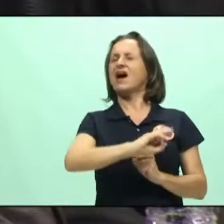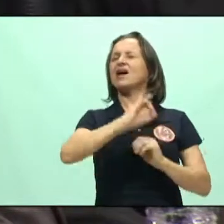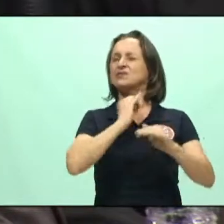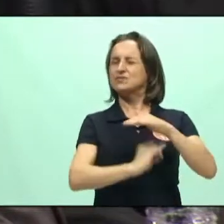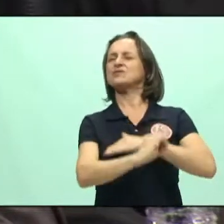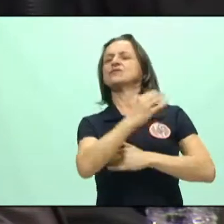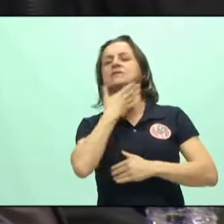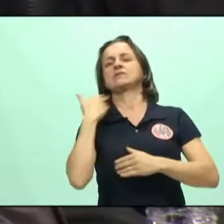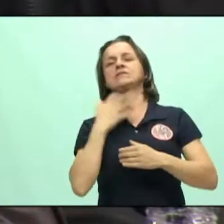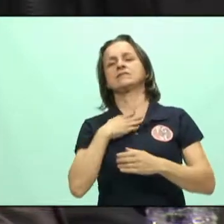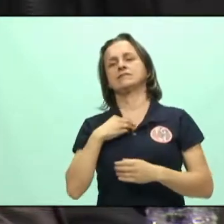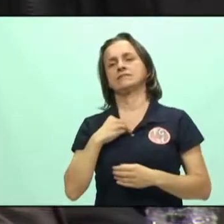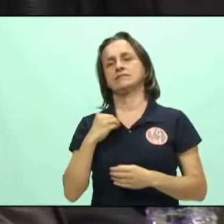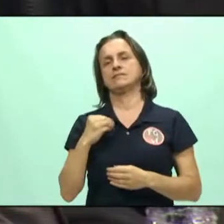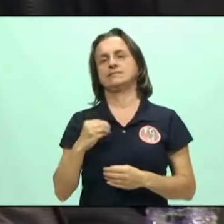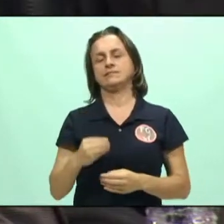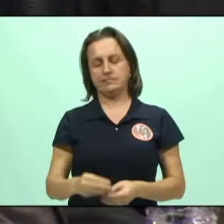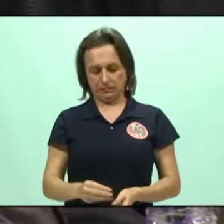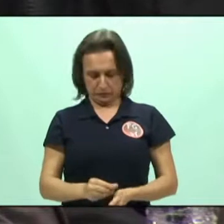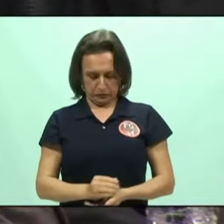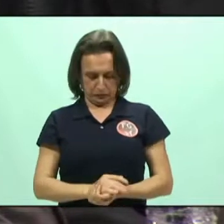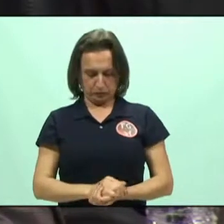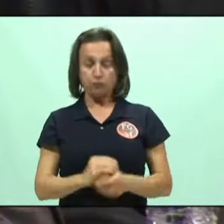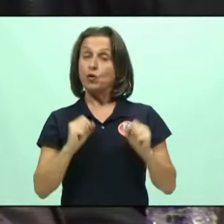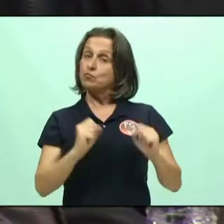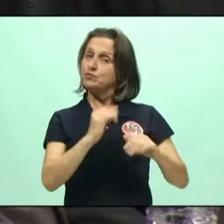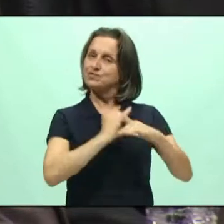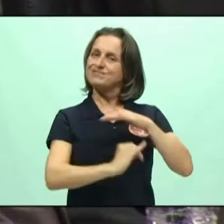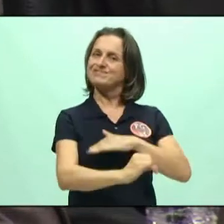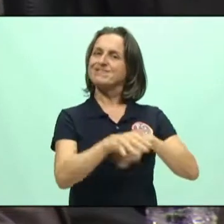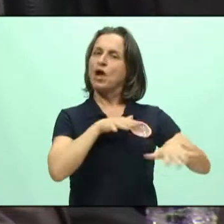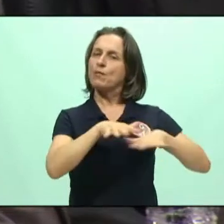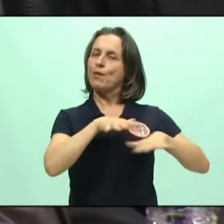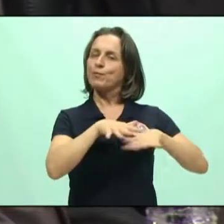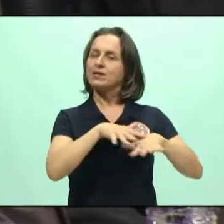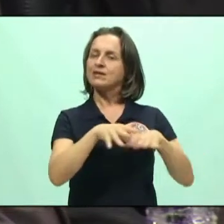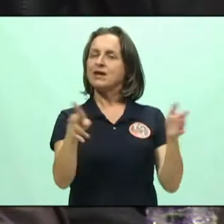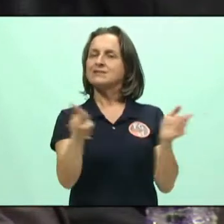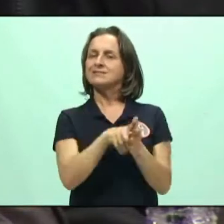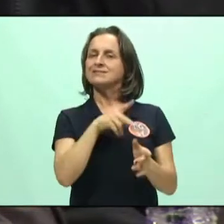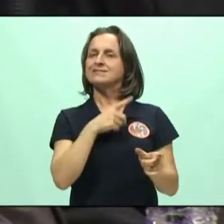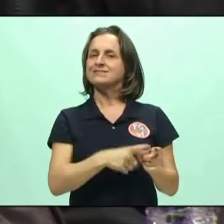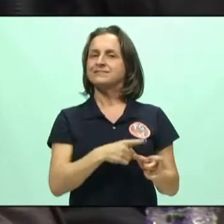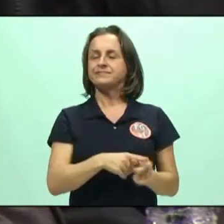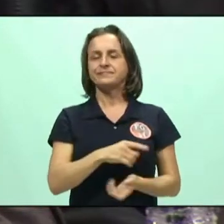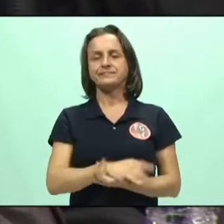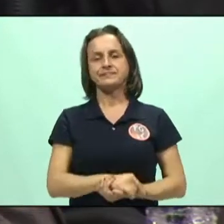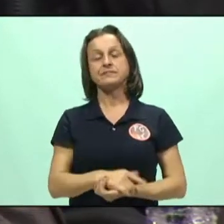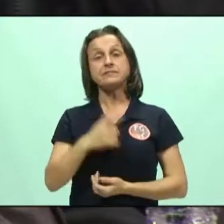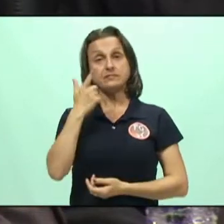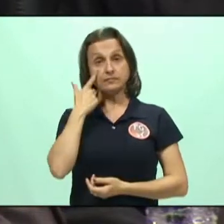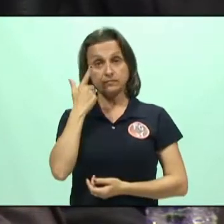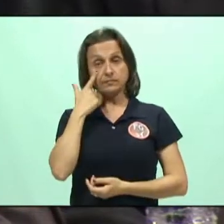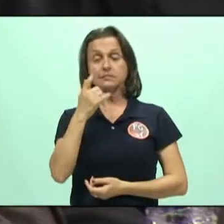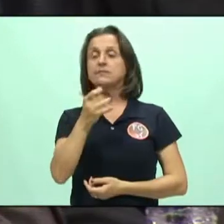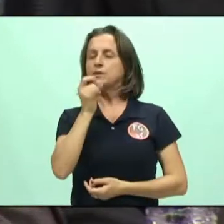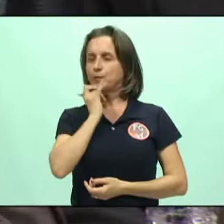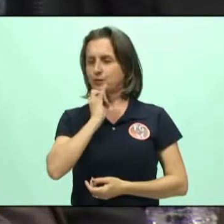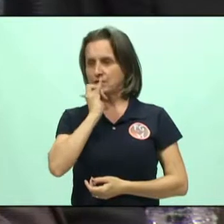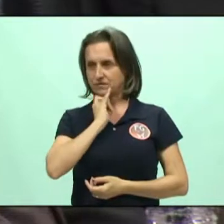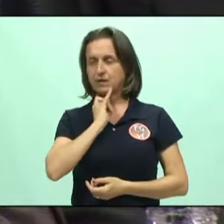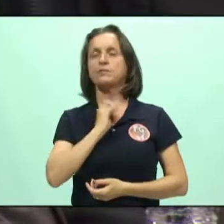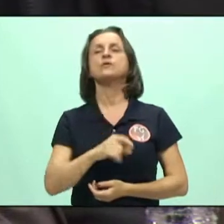no que falou Nicolas né poderia ser reinvestido na mobilidade da cidade vocês querem ver por exemplo a gente tem sim